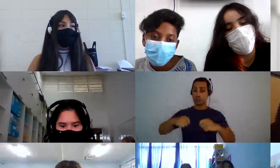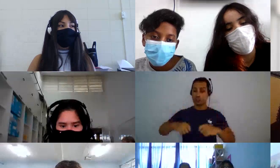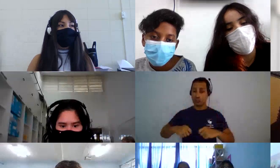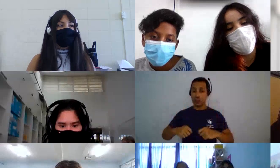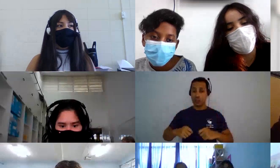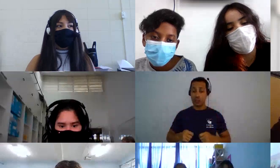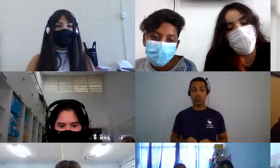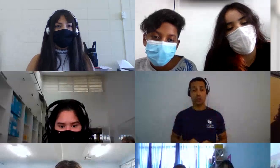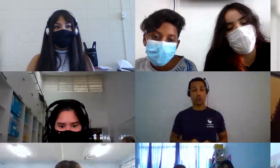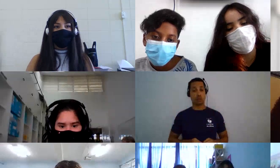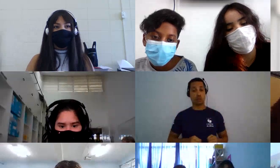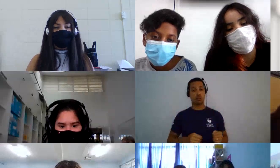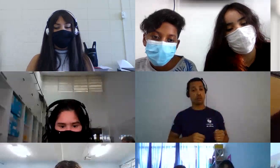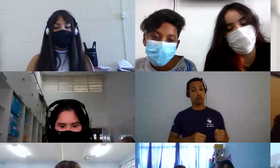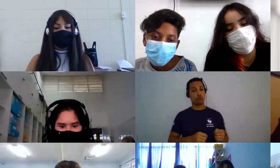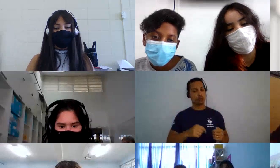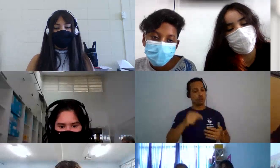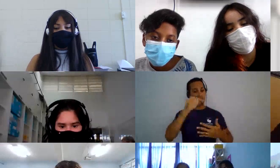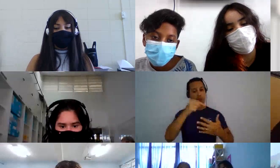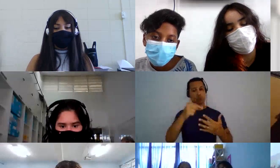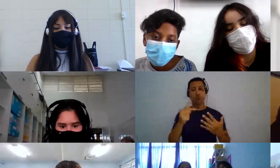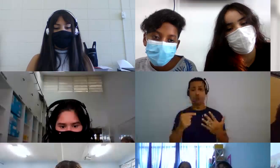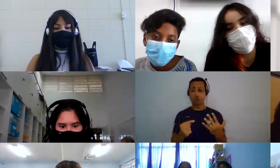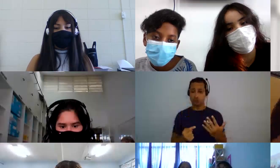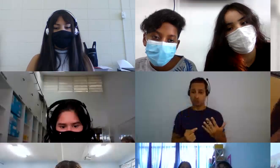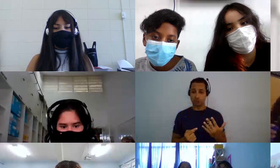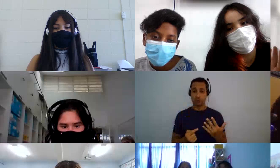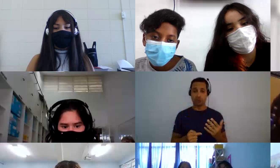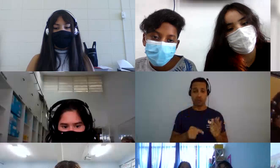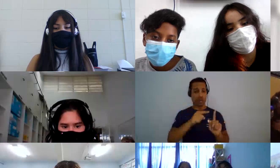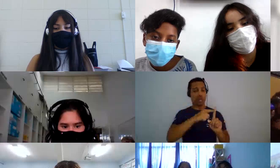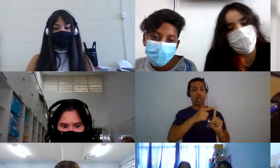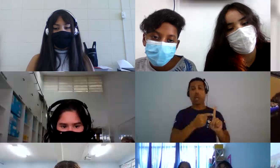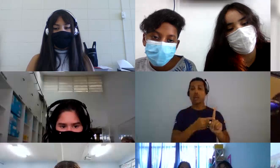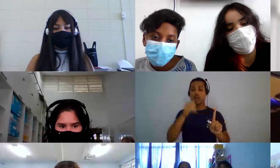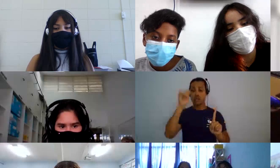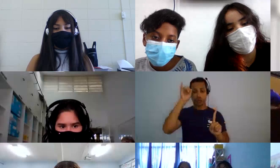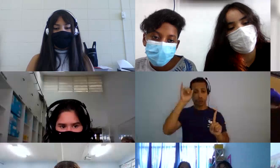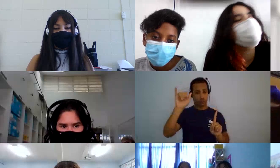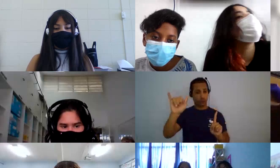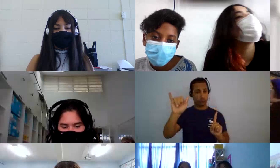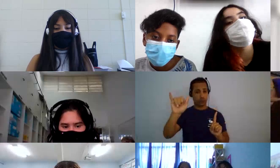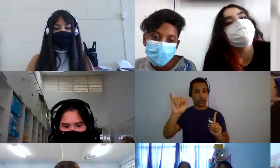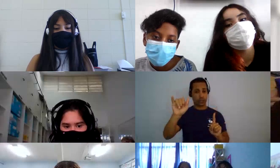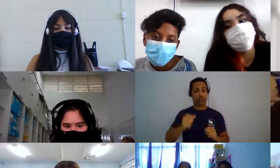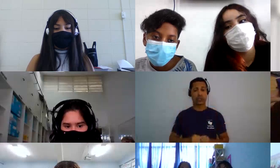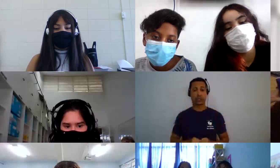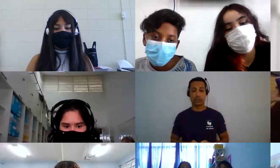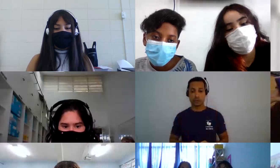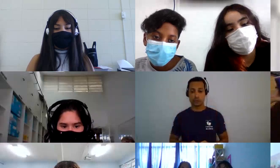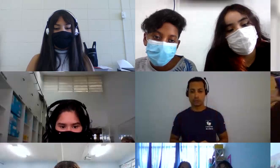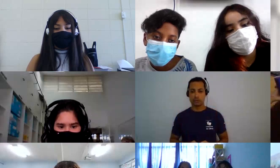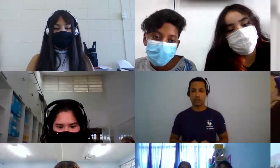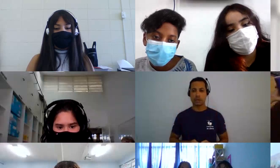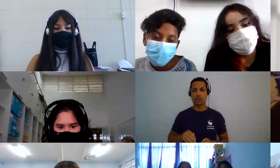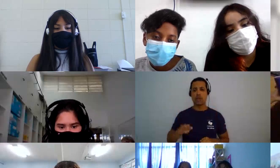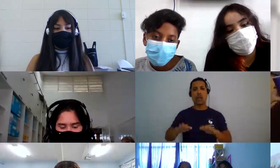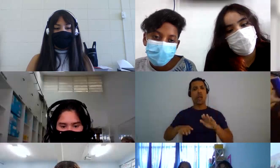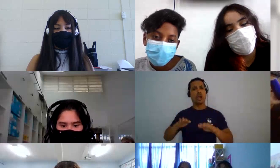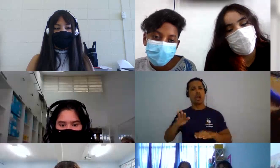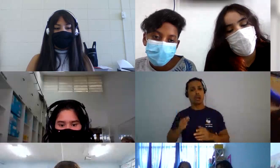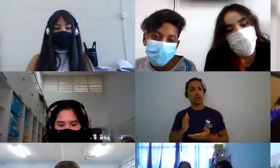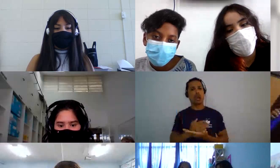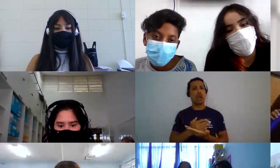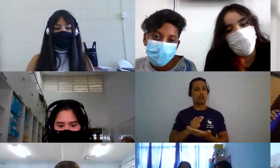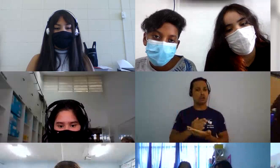falo em métodos anticoncepcionais, tem métodos que nós hoje em dia abandonamos. A gente nem fala mais para vocês. Ou